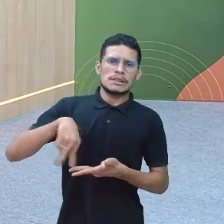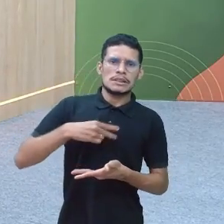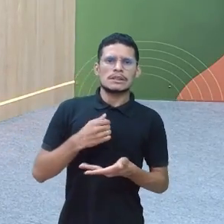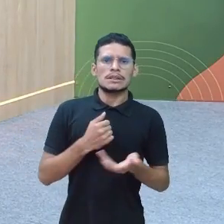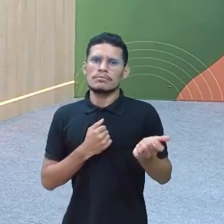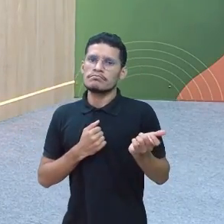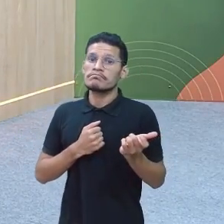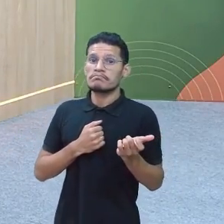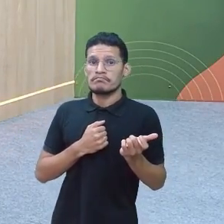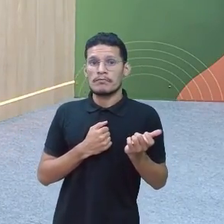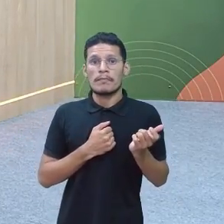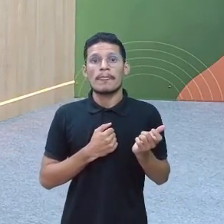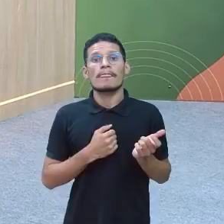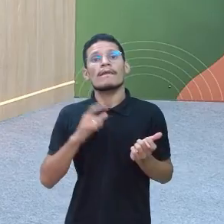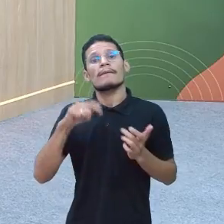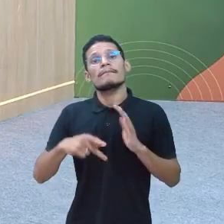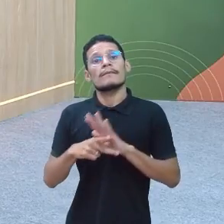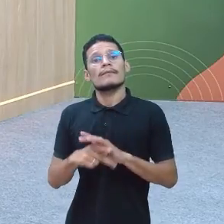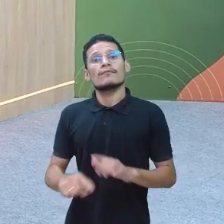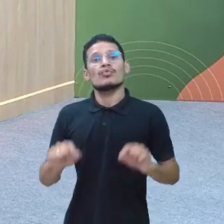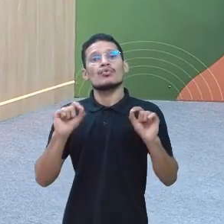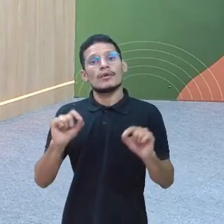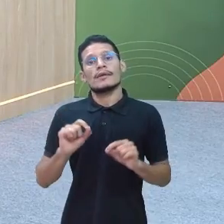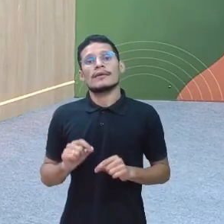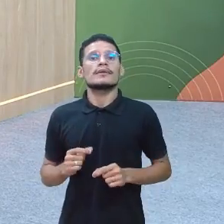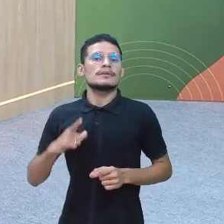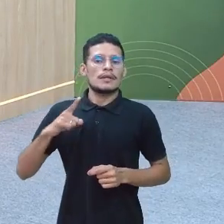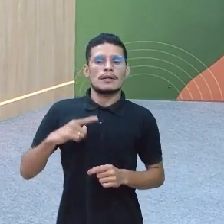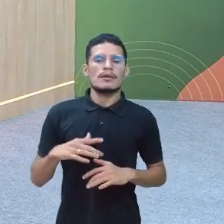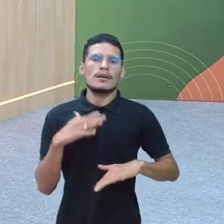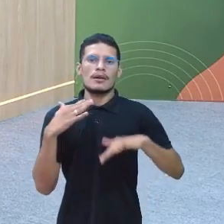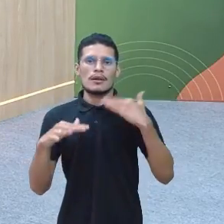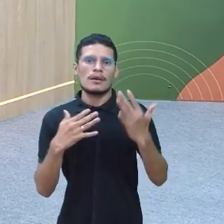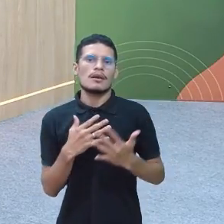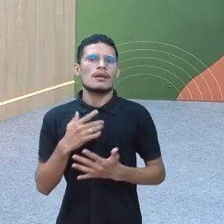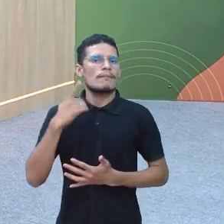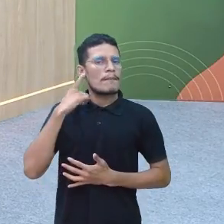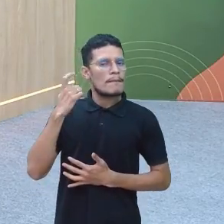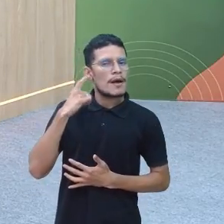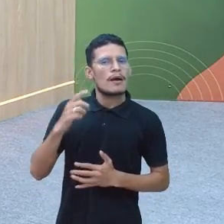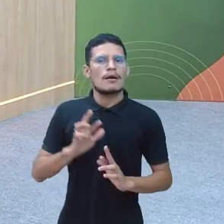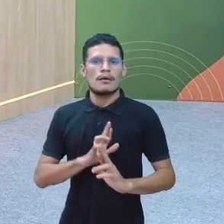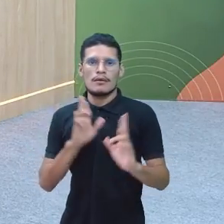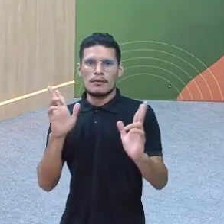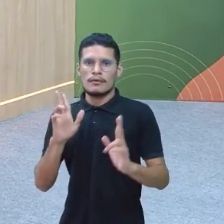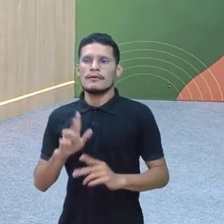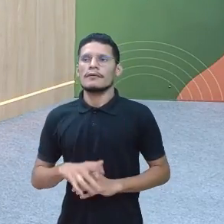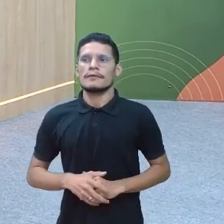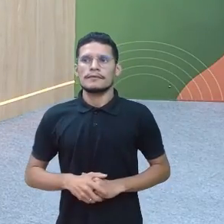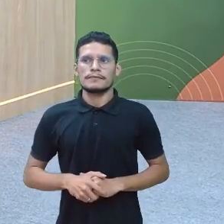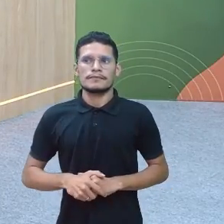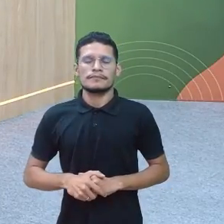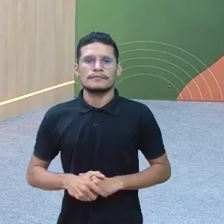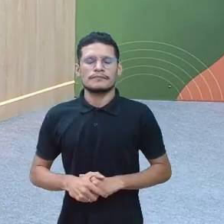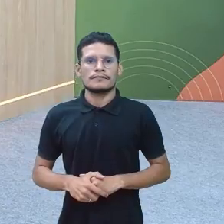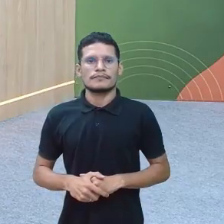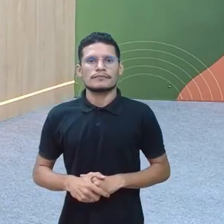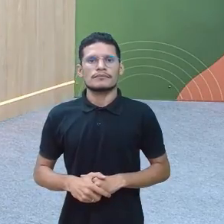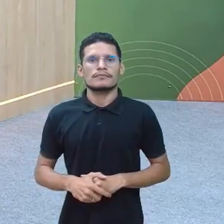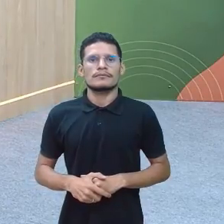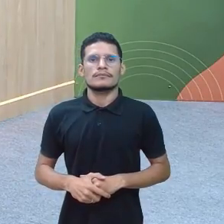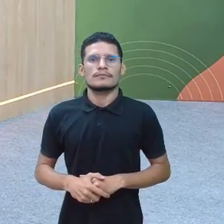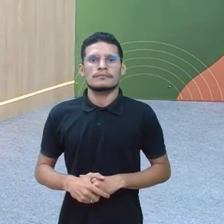na malicinha, que é o pac, tum, tum, tum, pac, tum, tum, tum, pac, tum, tum,